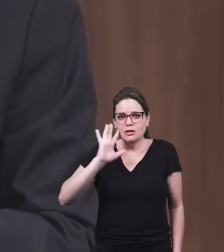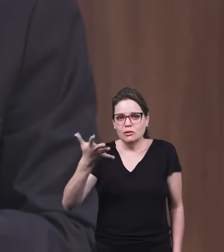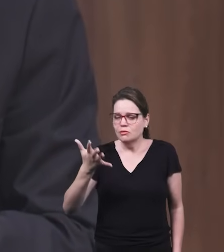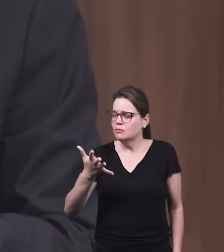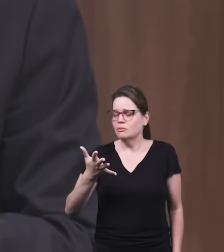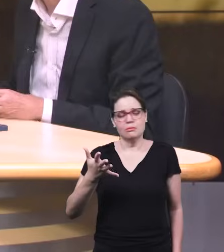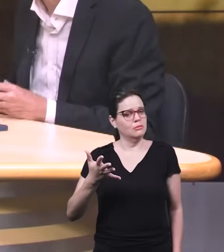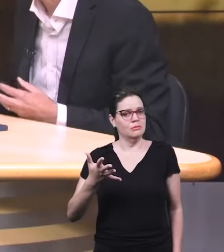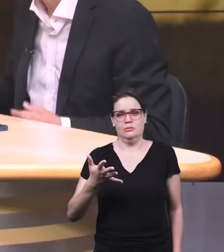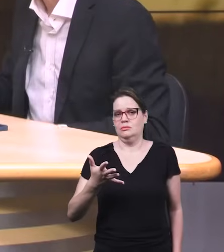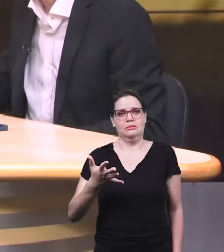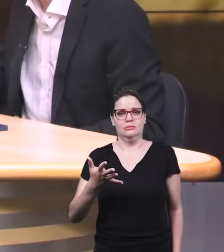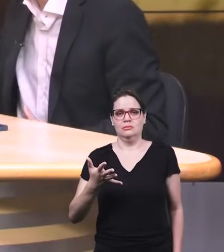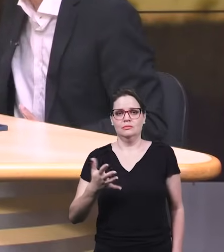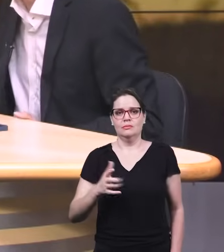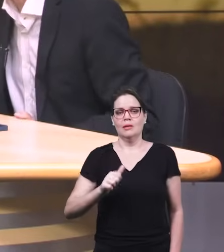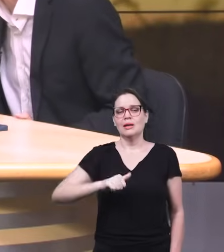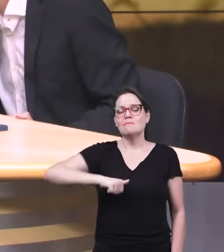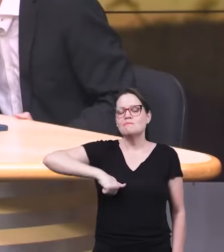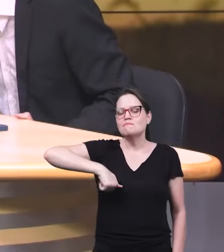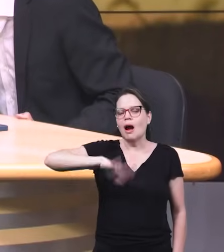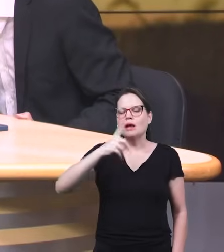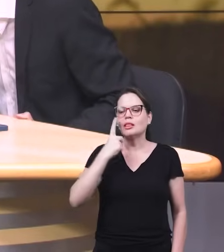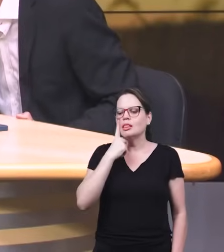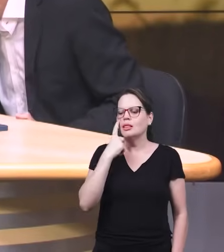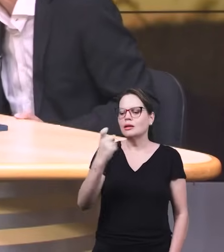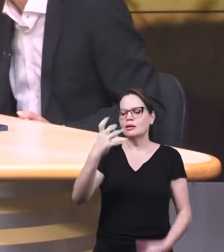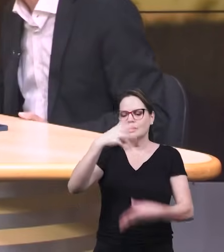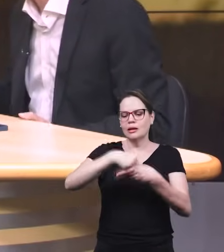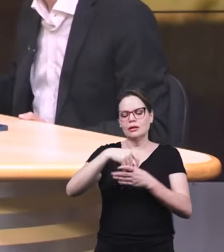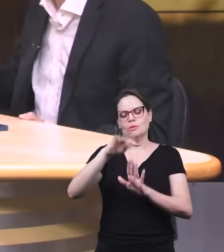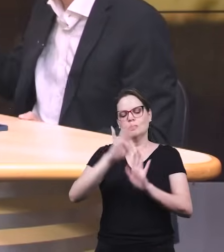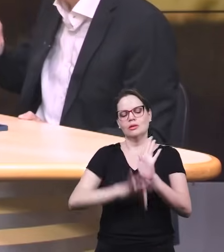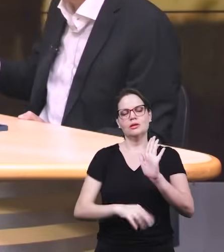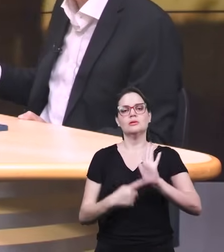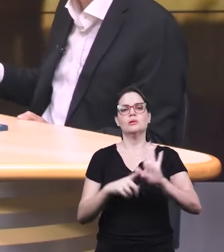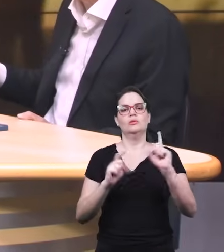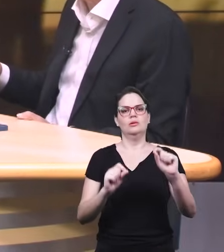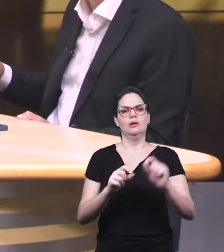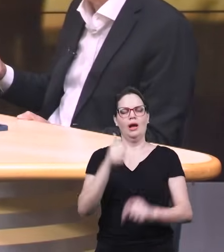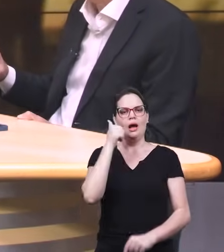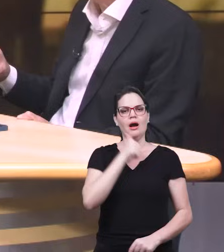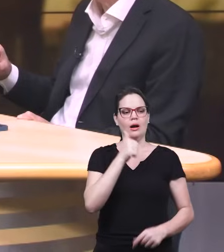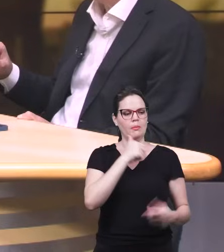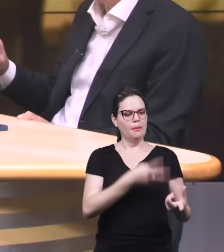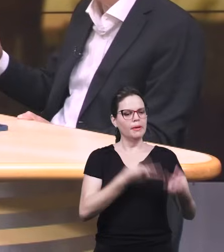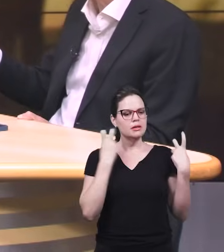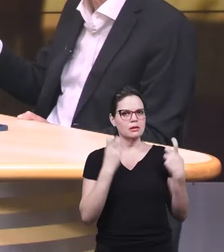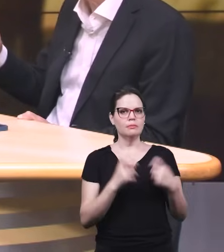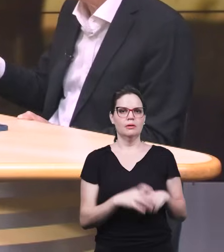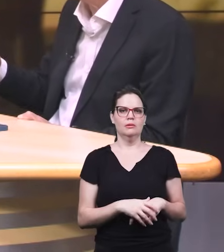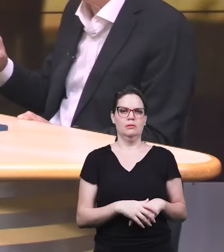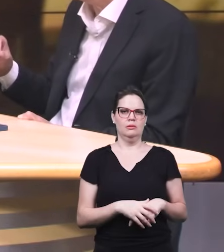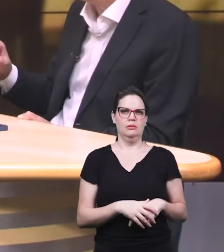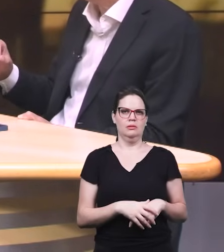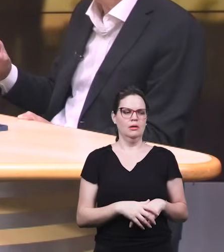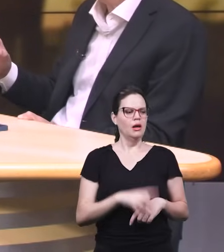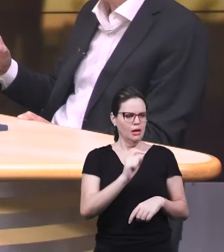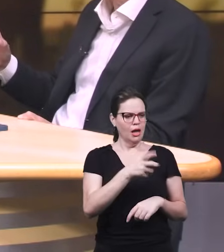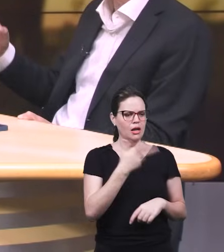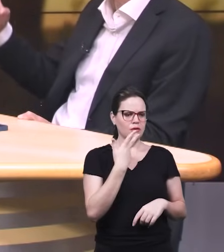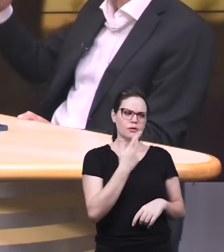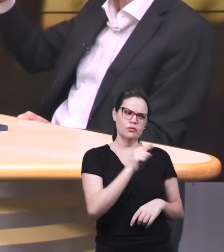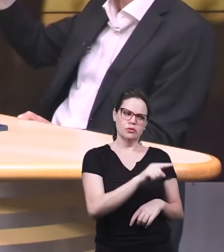o cajado não vai resolver. Mas o que mais impressiona no texto é que ela percebeu isso. E ela discerniu isso. Por